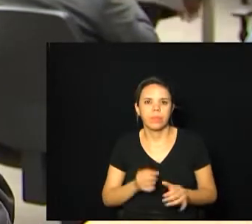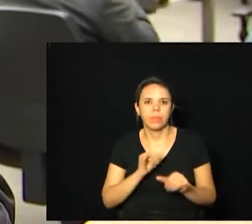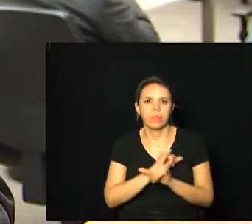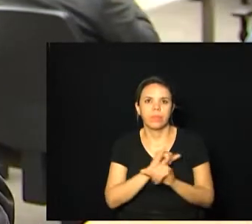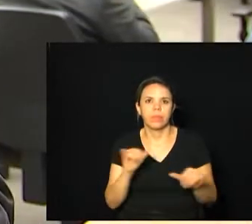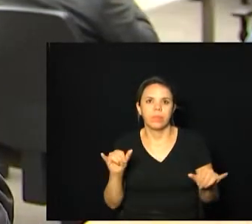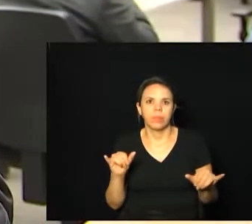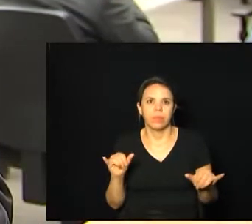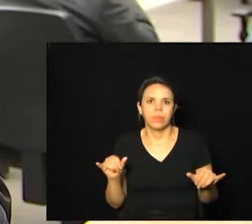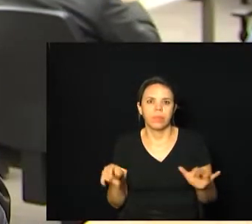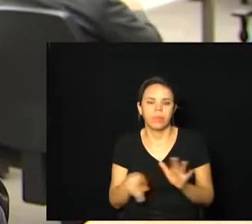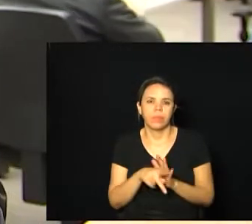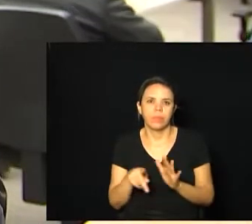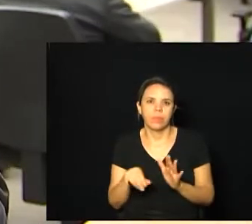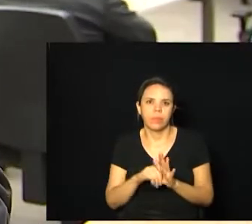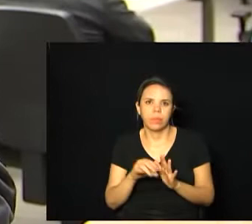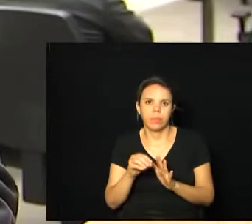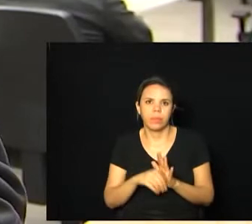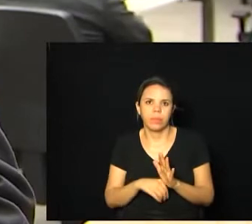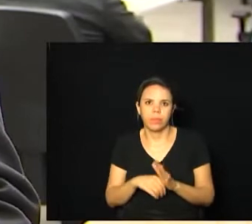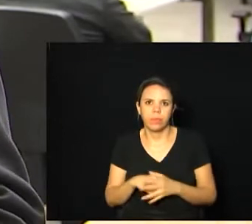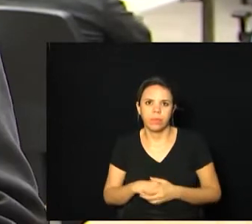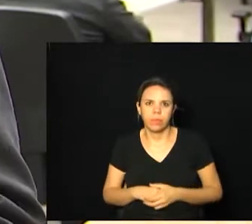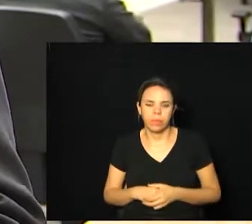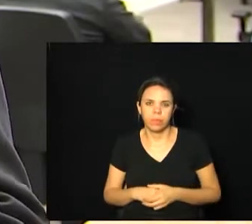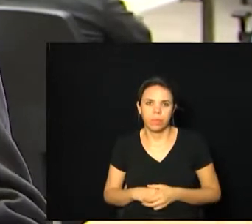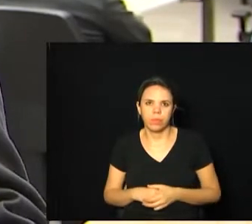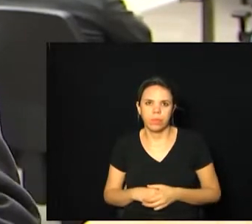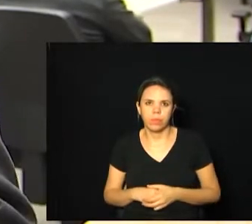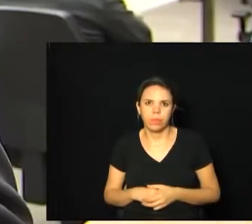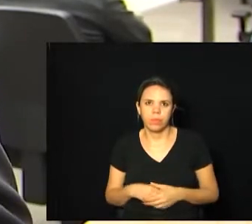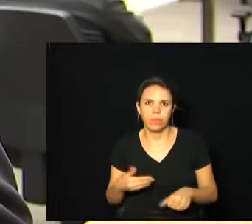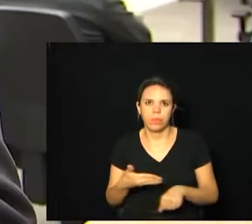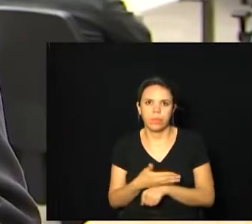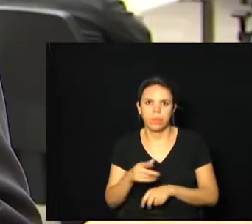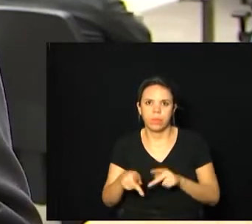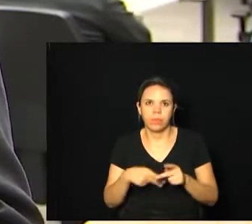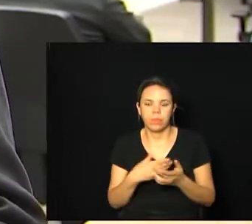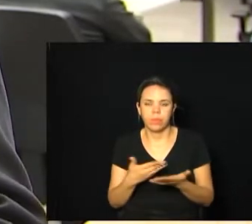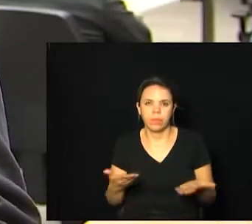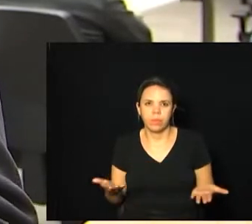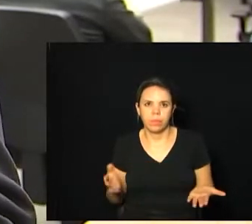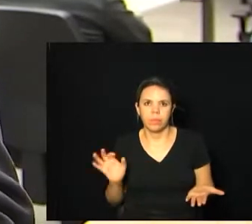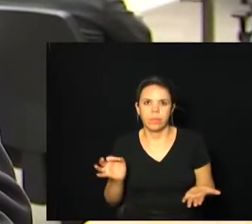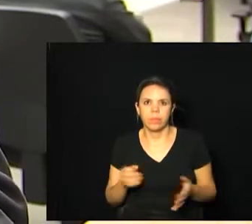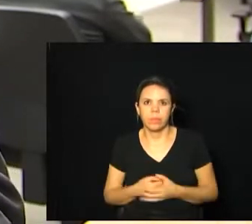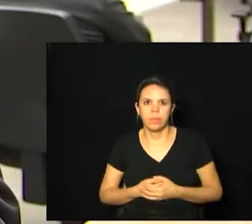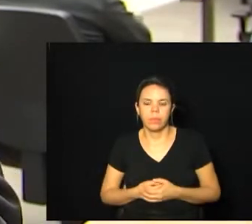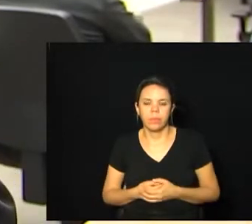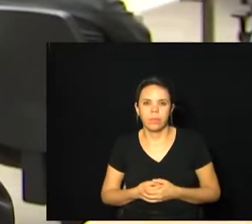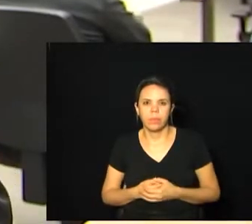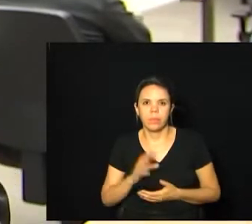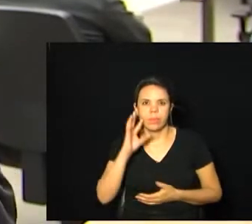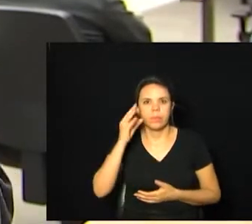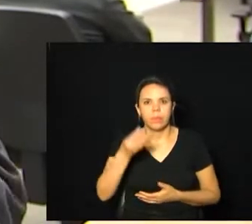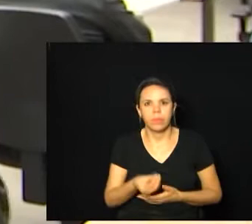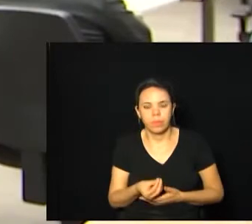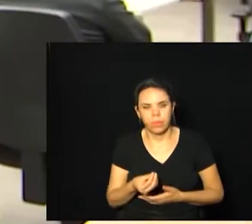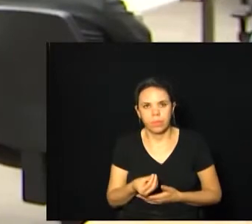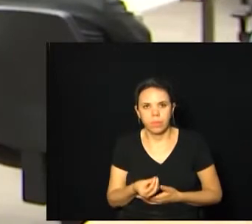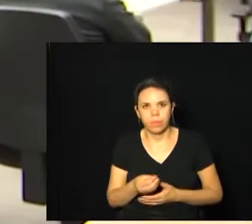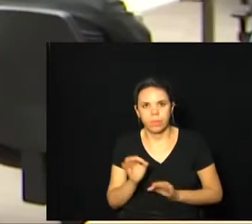noticiado através do próprio Diário Oficial, e assim a participação popular com certeza vai entender